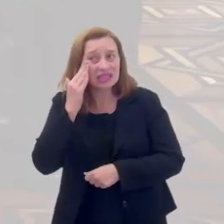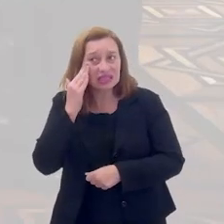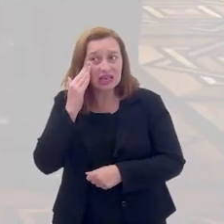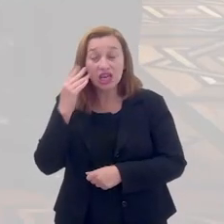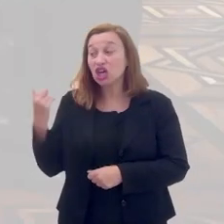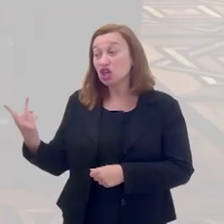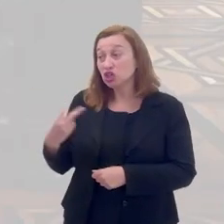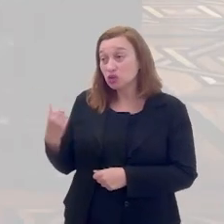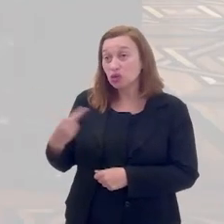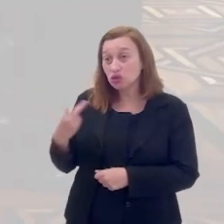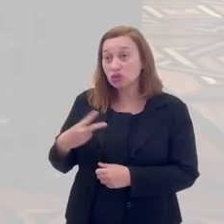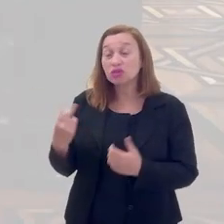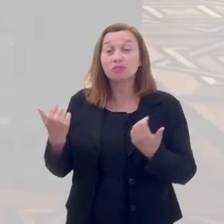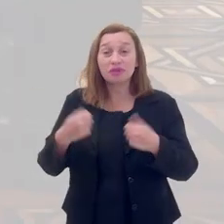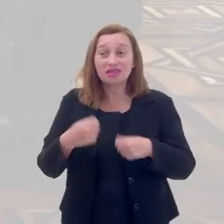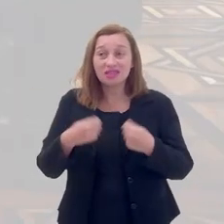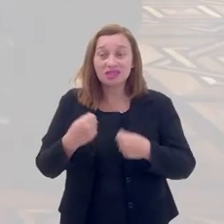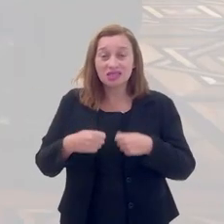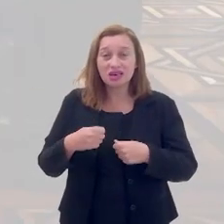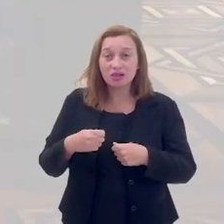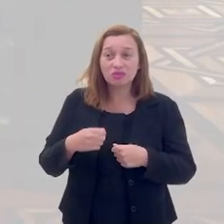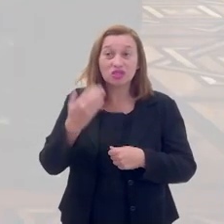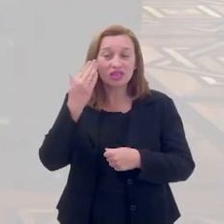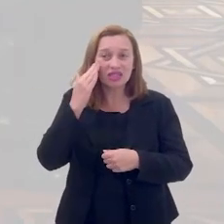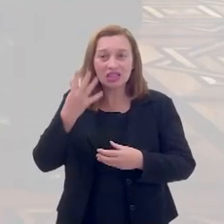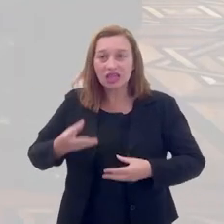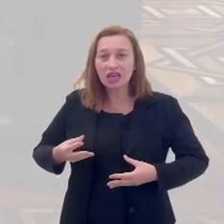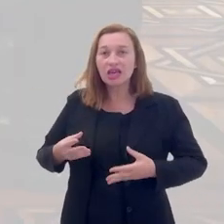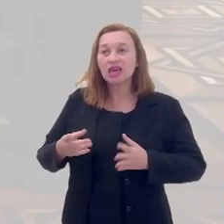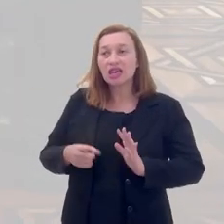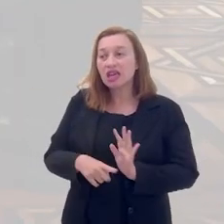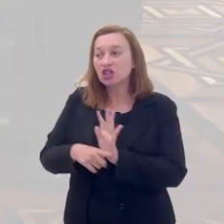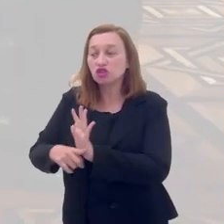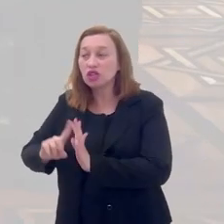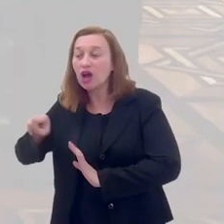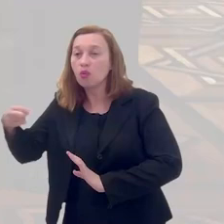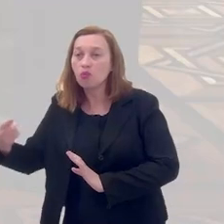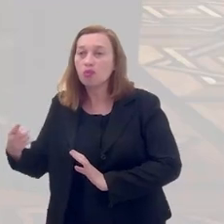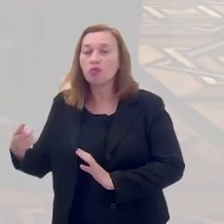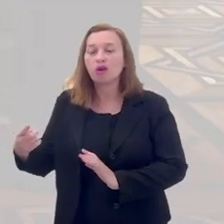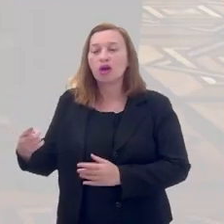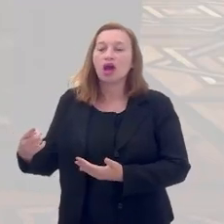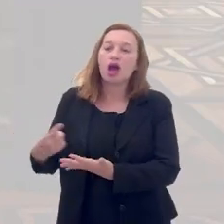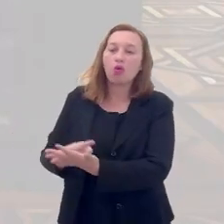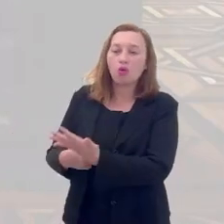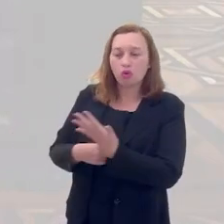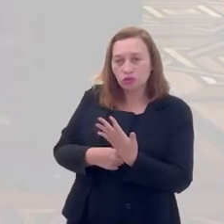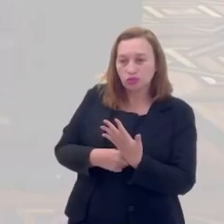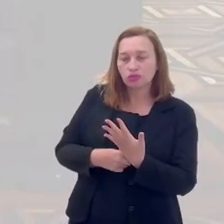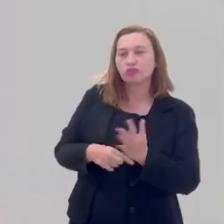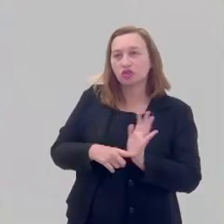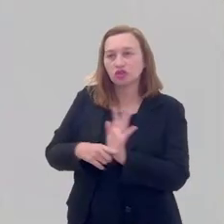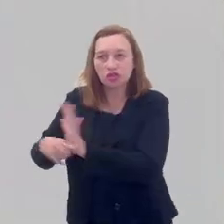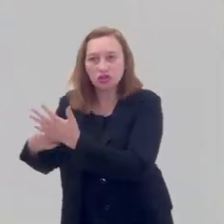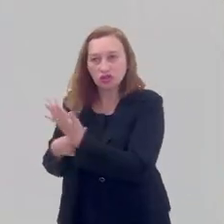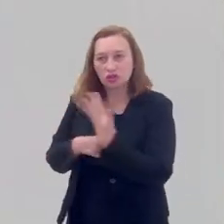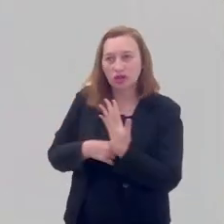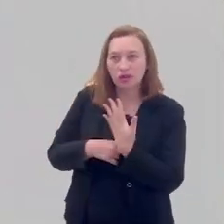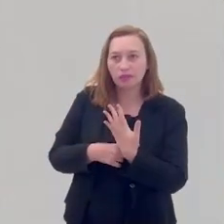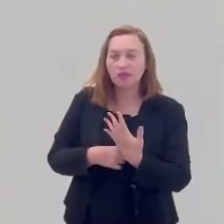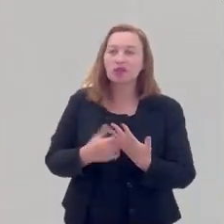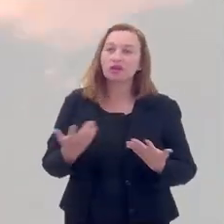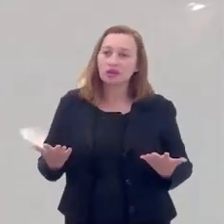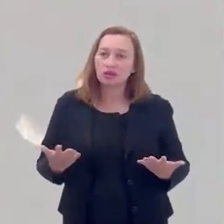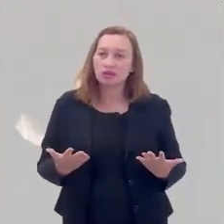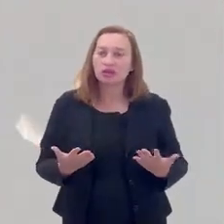que a gente tem muito o que se entender e oferecer uma outra então tô segura aí fica aí Ah não